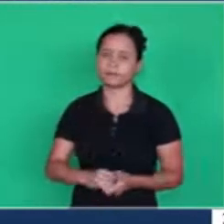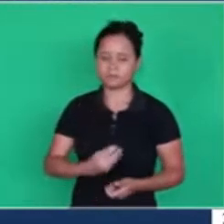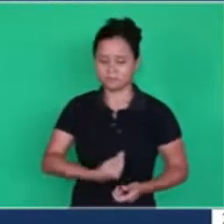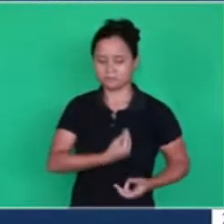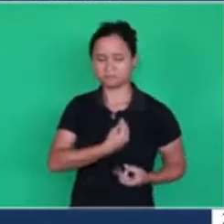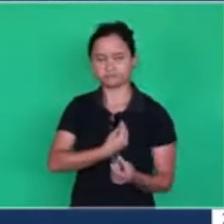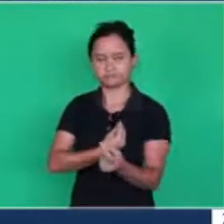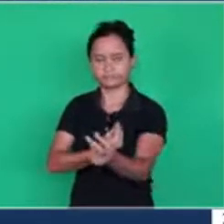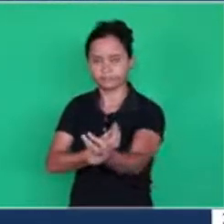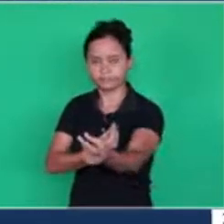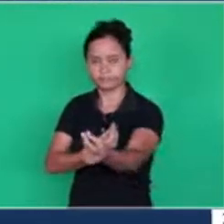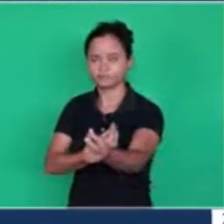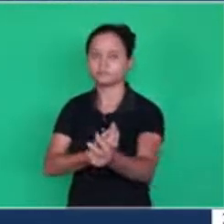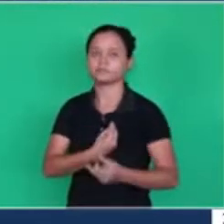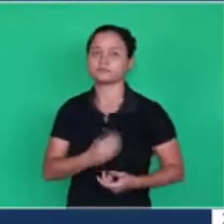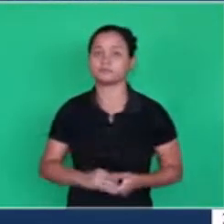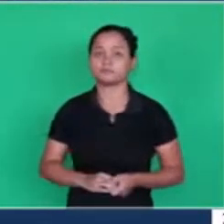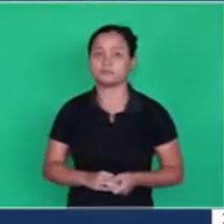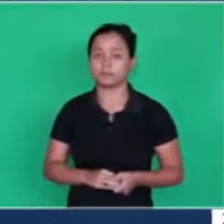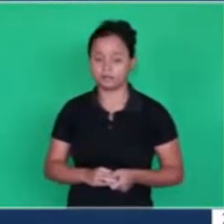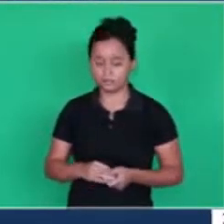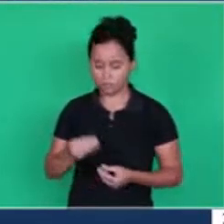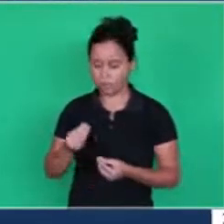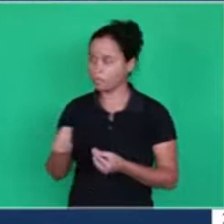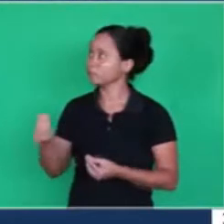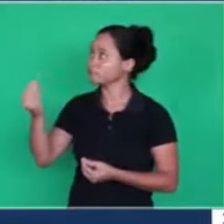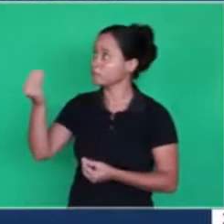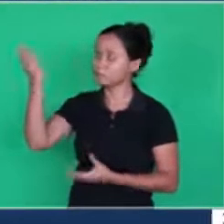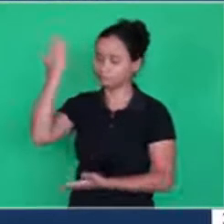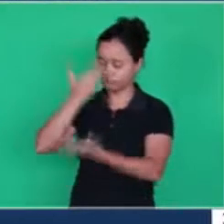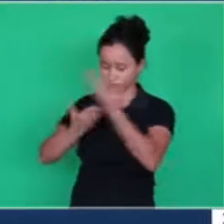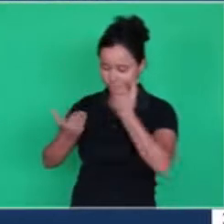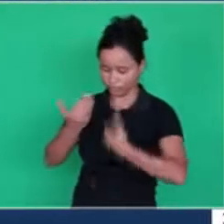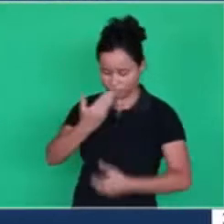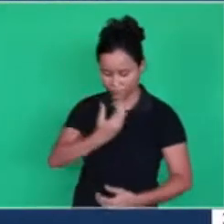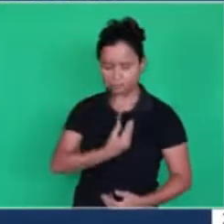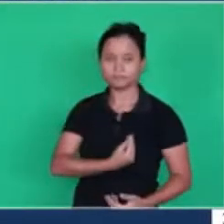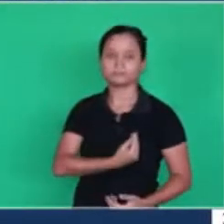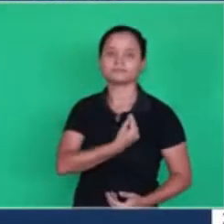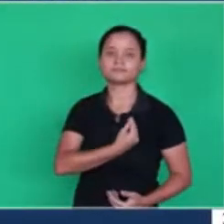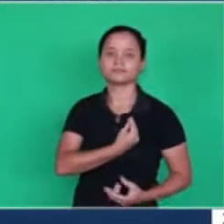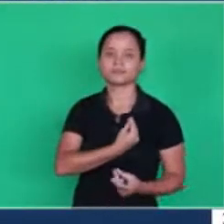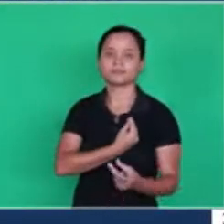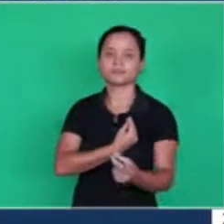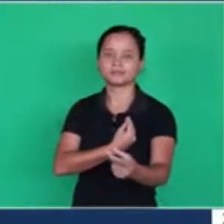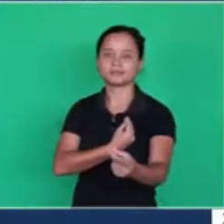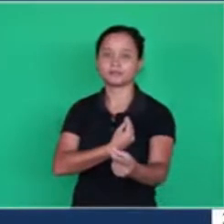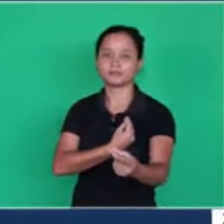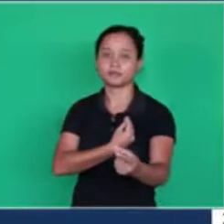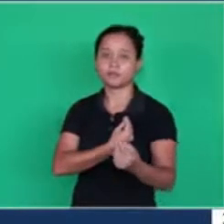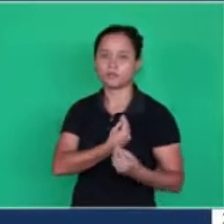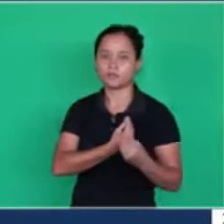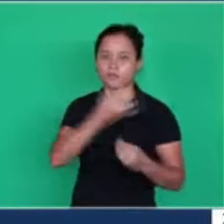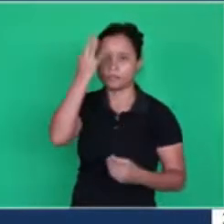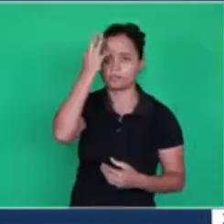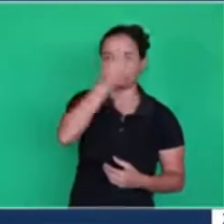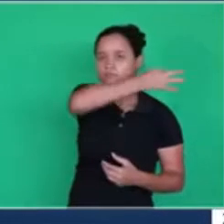eterna que entrou na vida deles, através, como nós, como a igreja, do Espírito Santo. Pode passar.